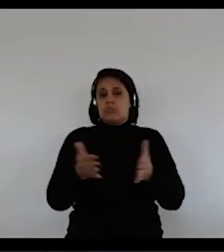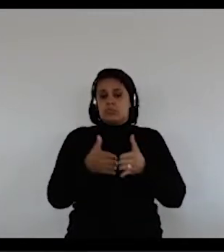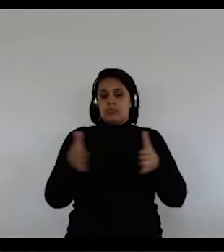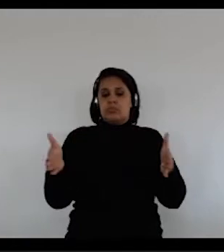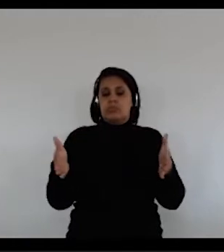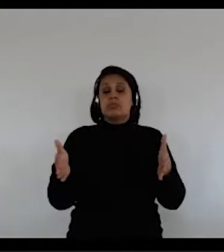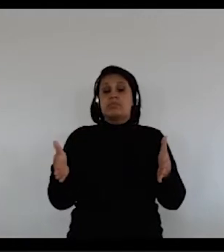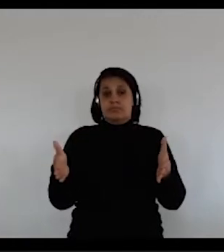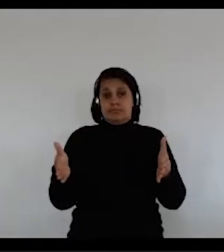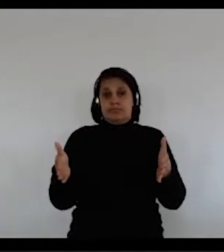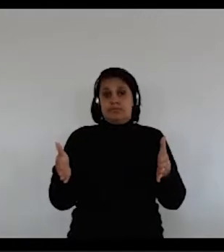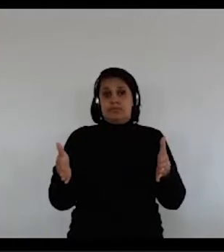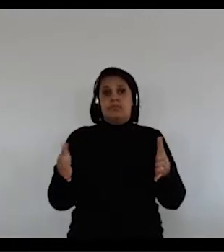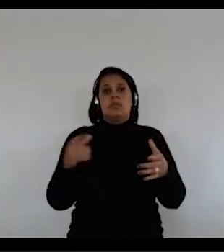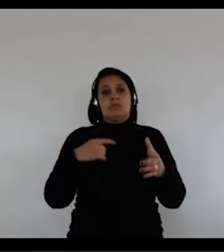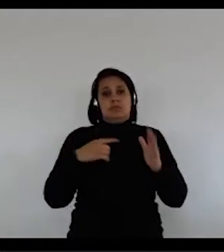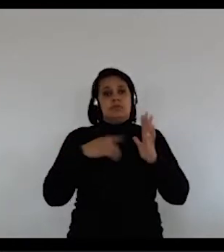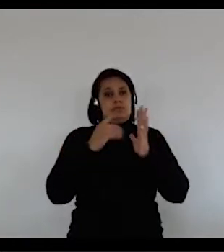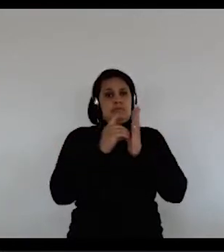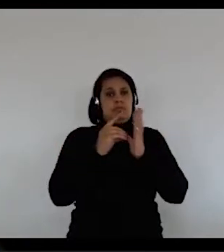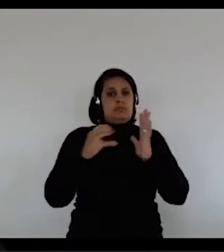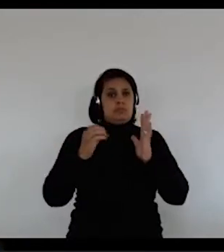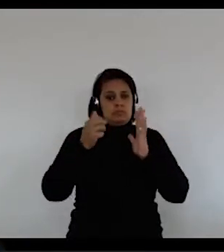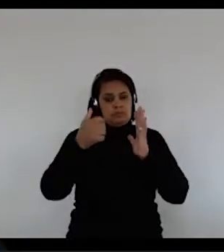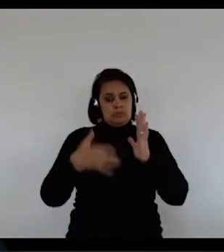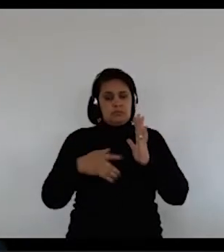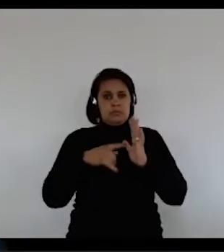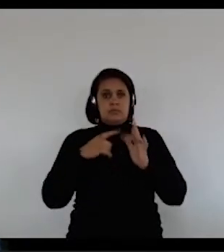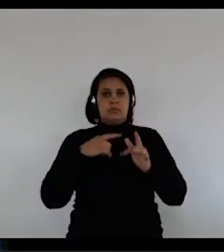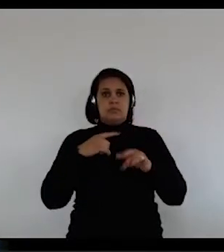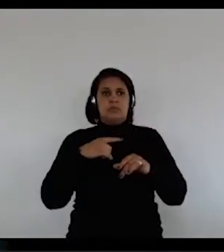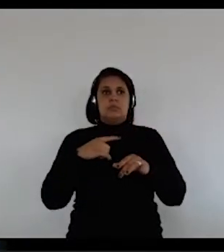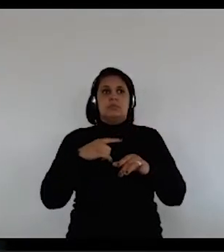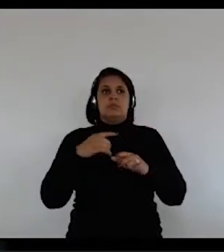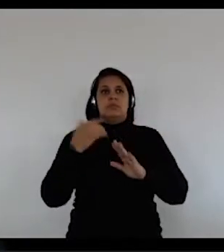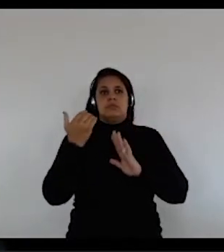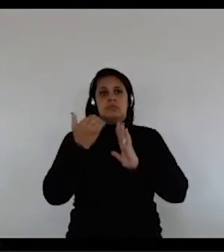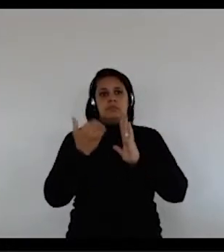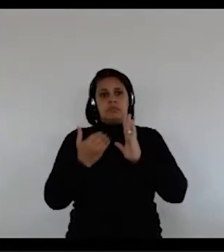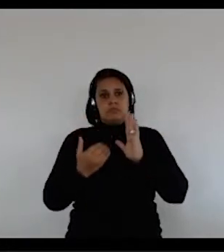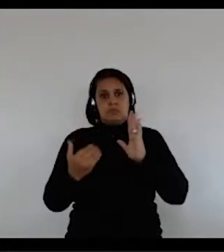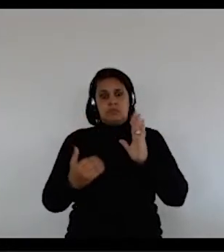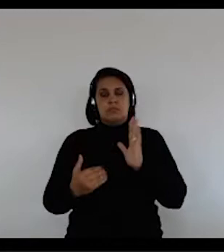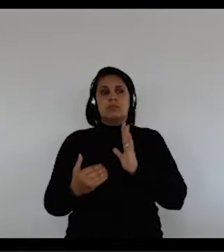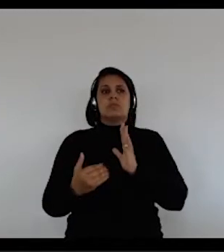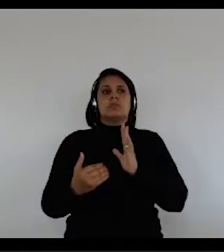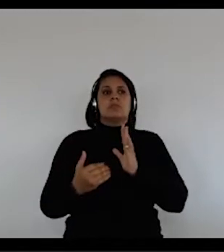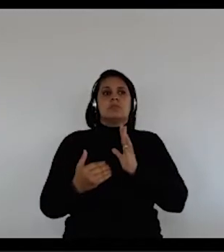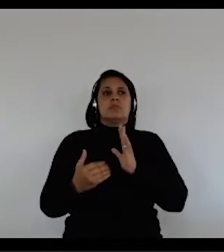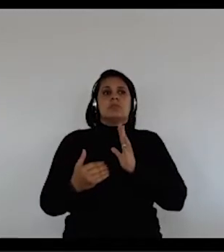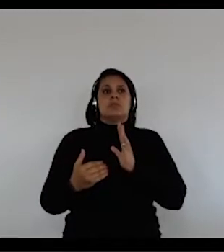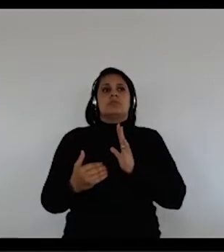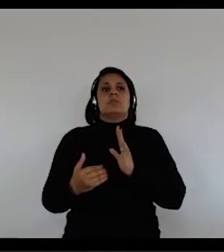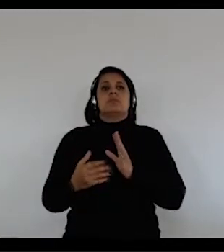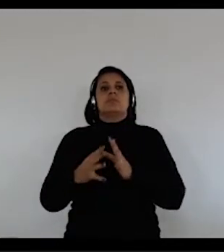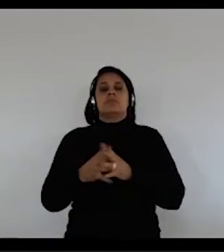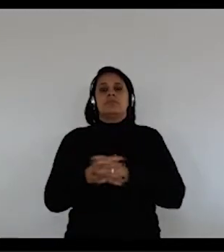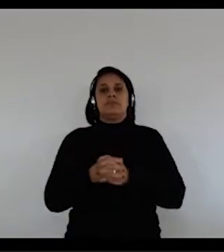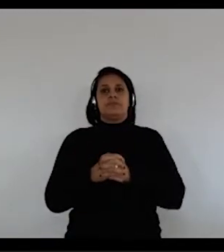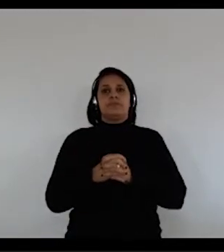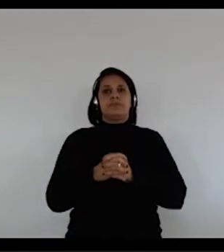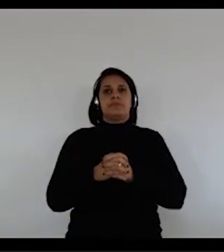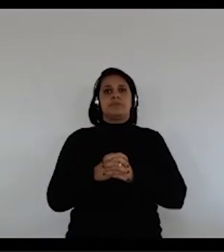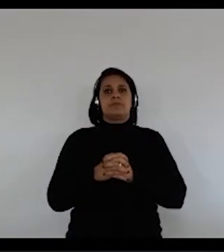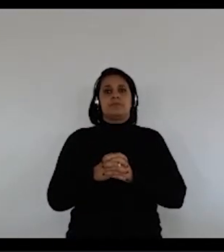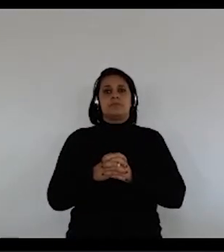decreta-se que deve ser tanto o cômputo dos prazos ordinários como o cômputo para os